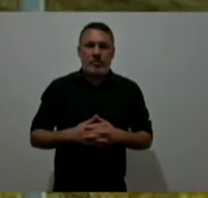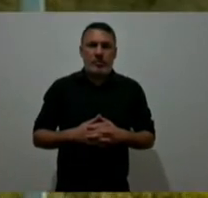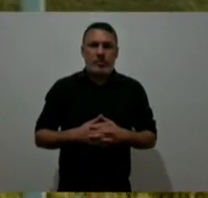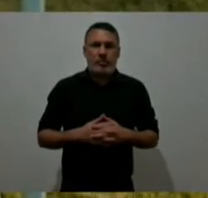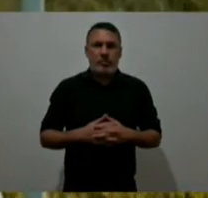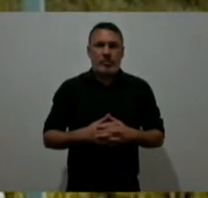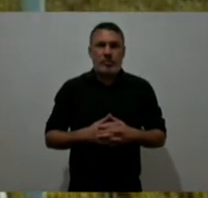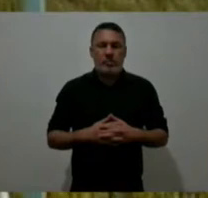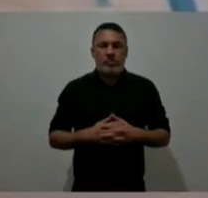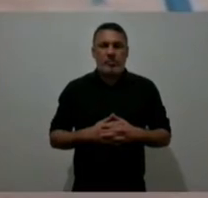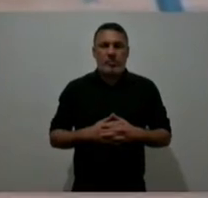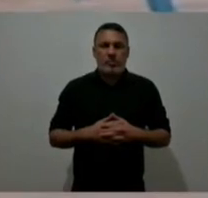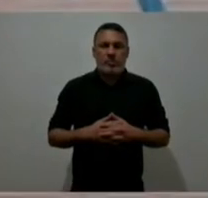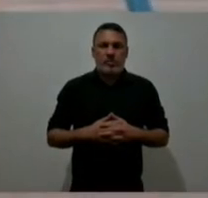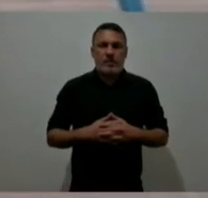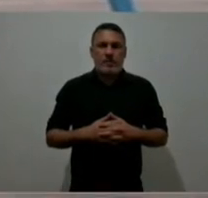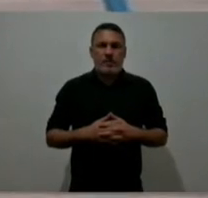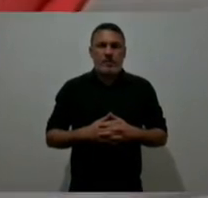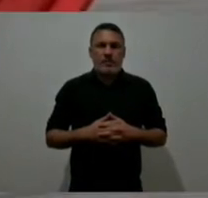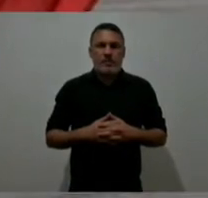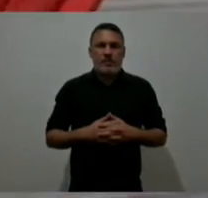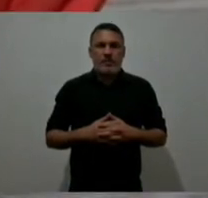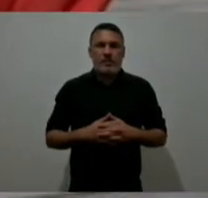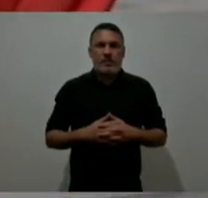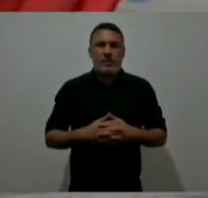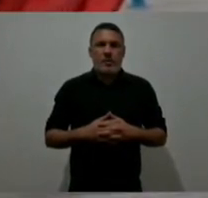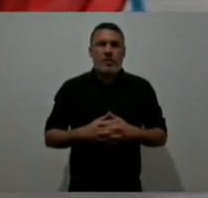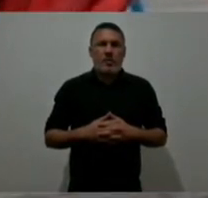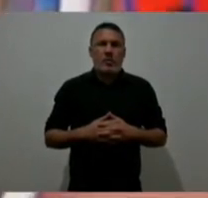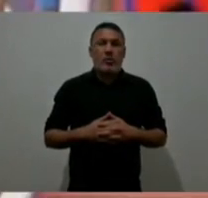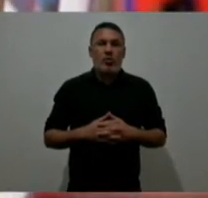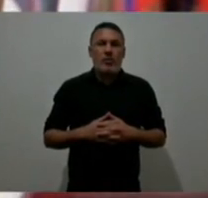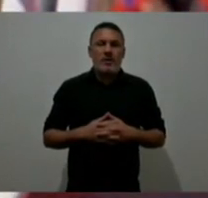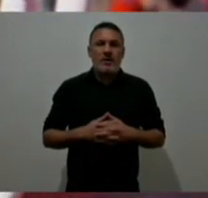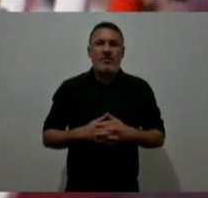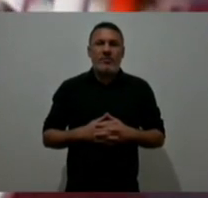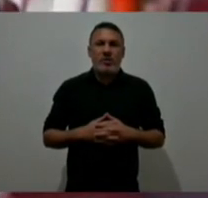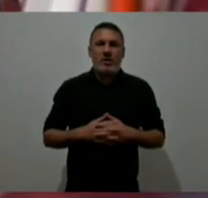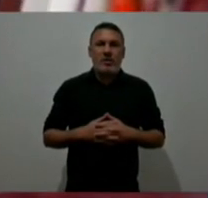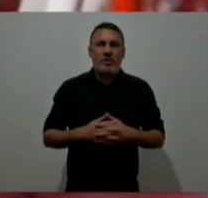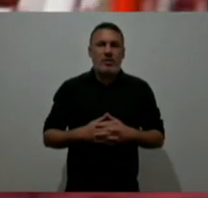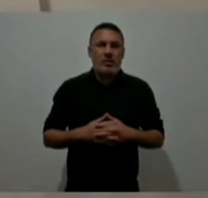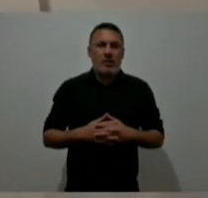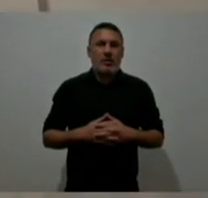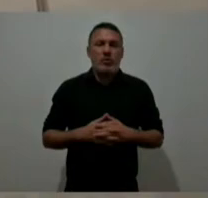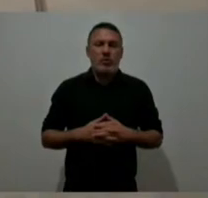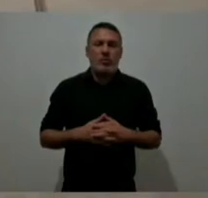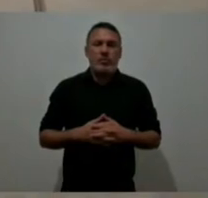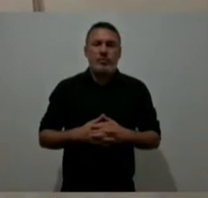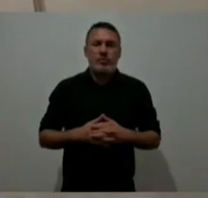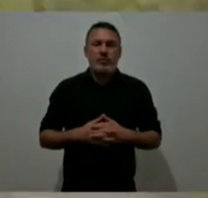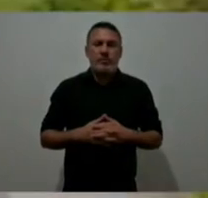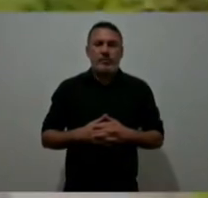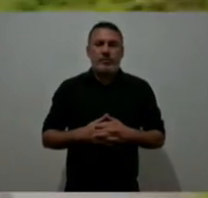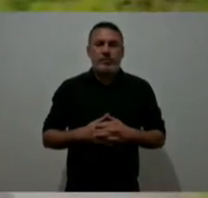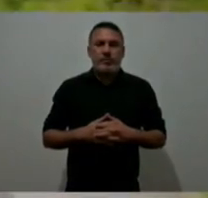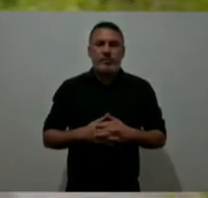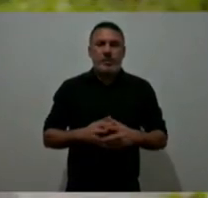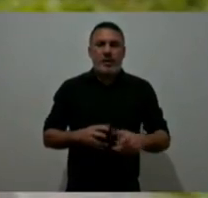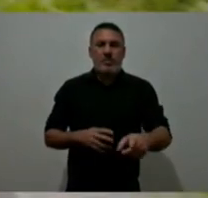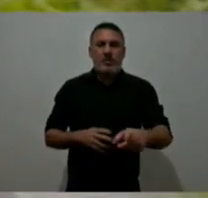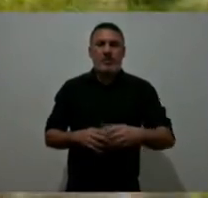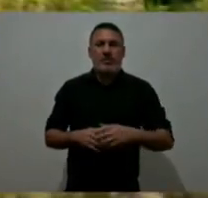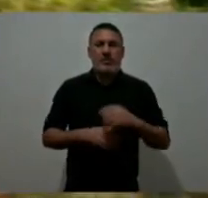Queremos ter toda a privacidade, mas não queremos viver isolados. Queremos as facilidades das cidades, mas também o contato